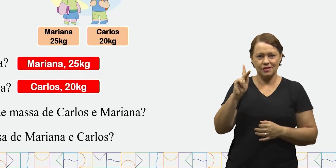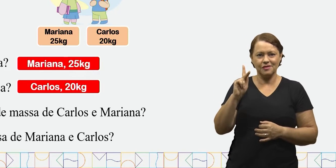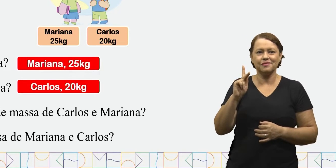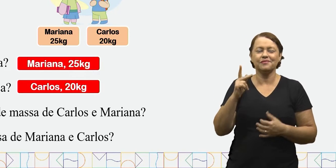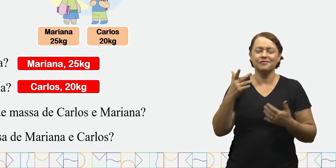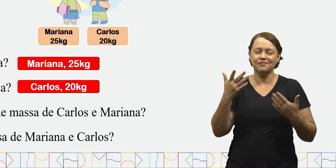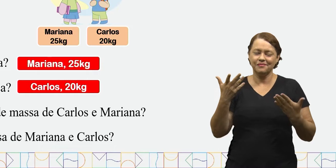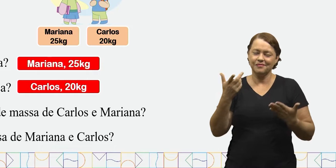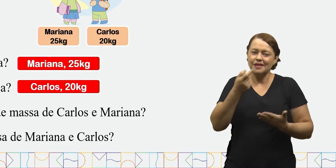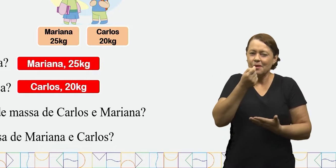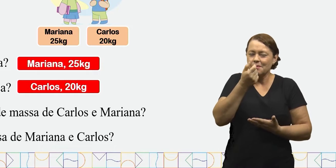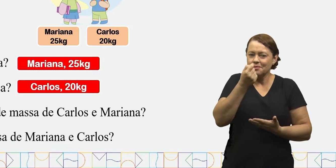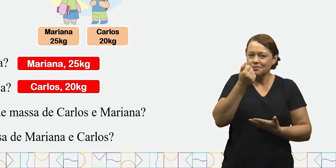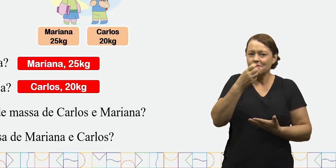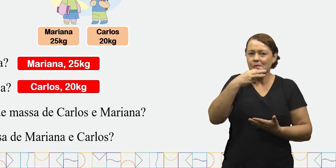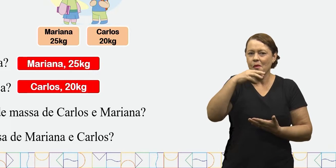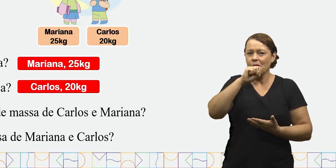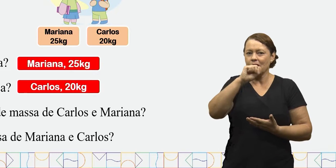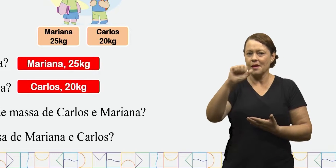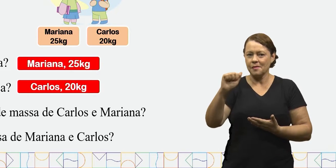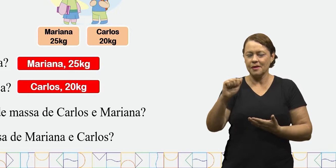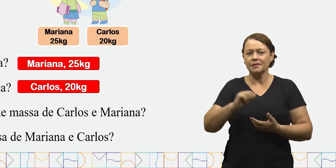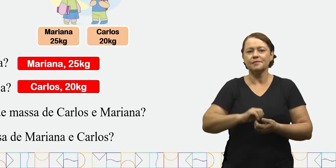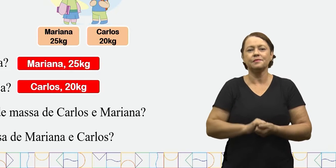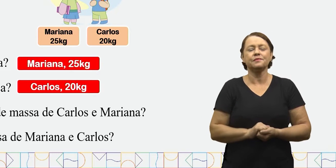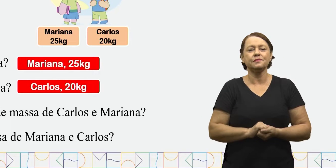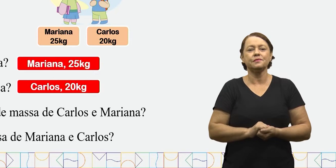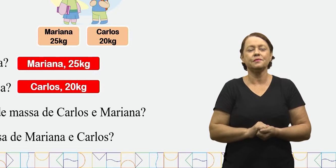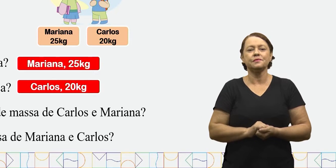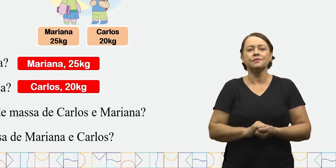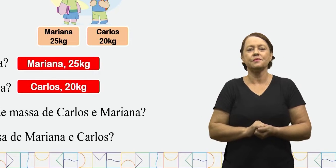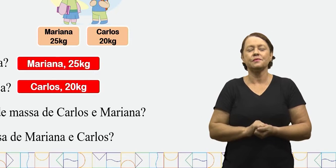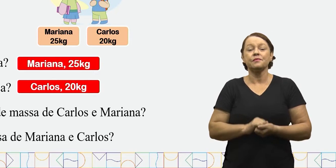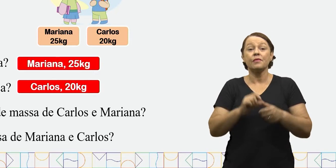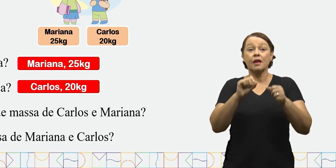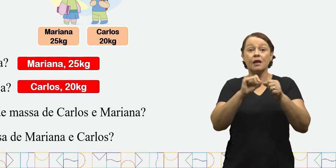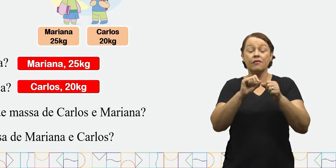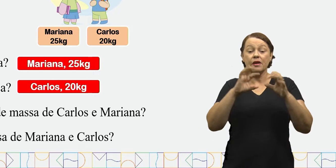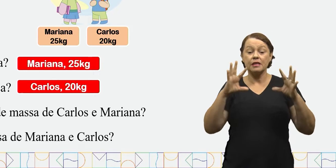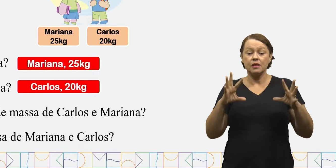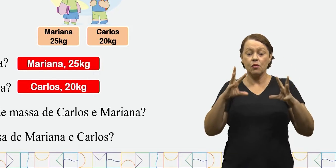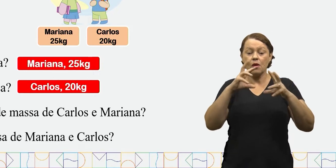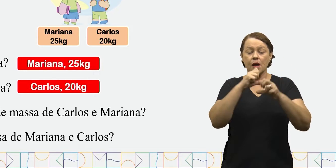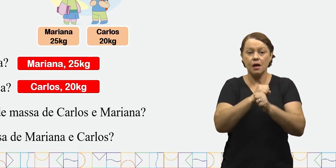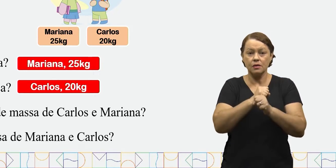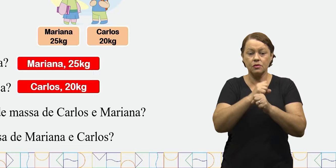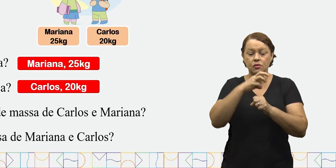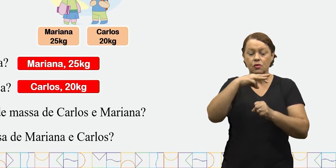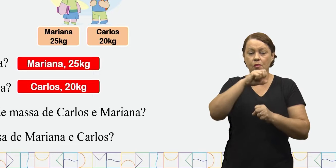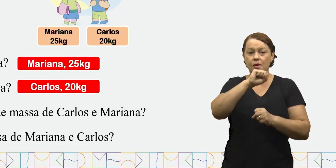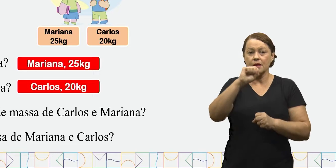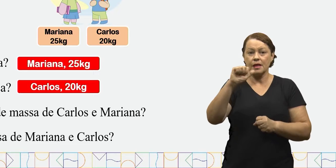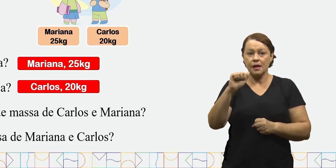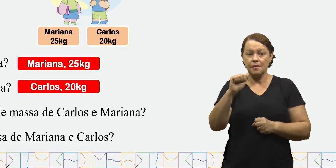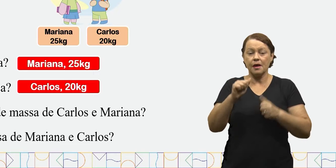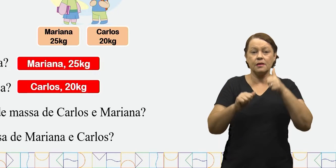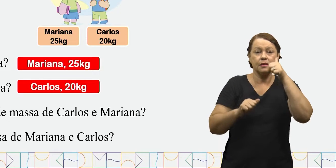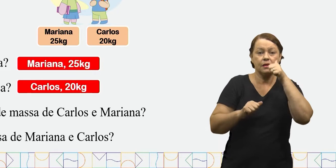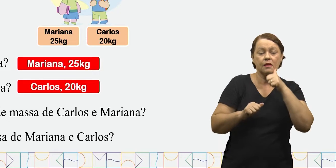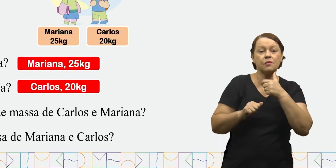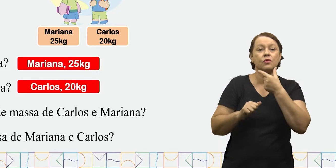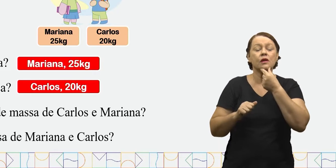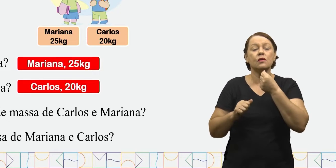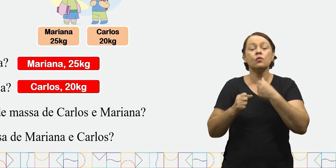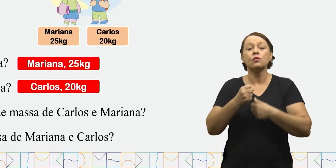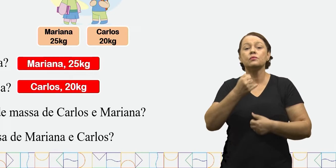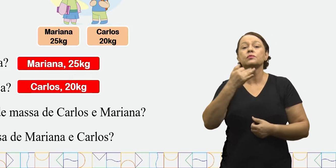tem 20 quilos de massa. E fazendo a soma da massa de Mariana